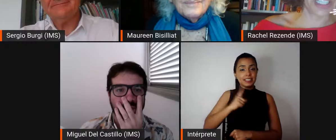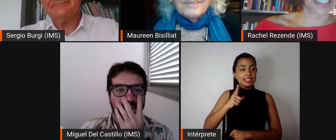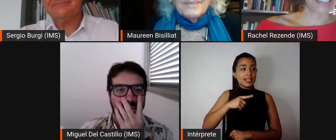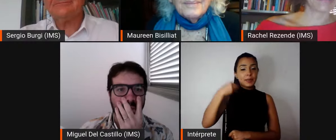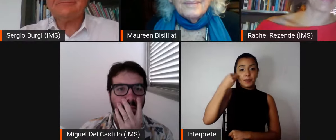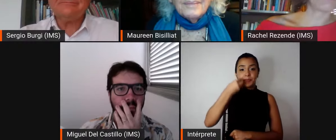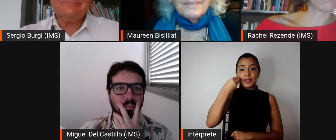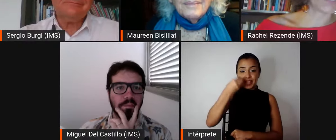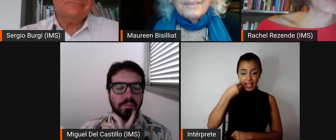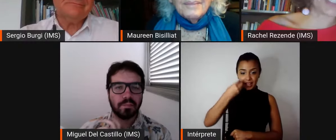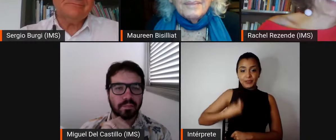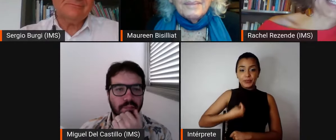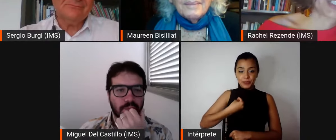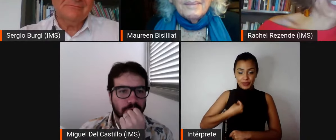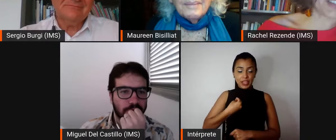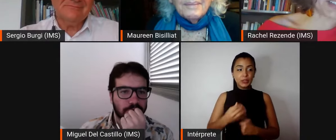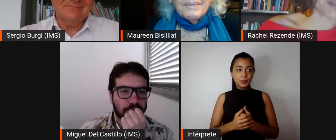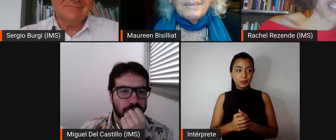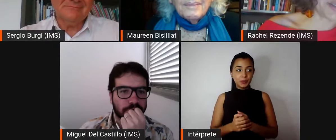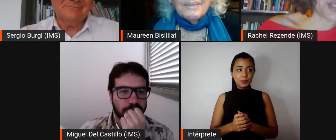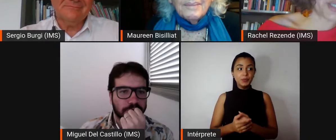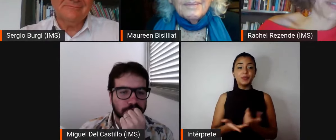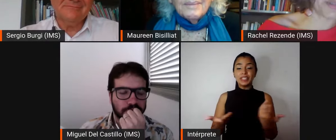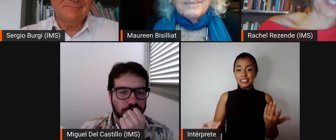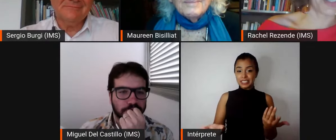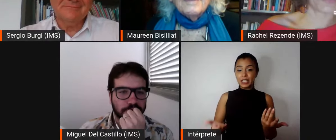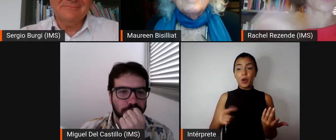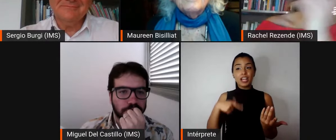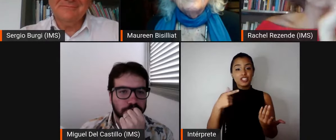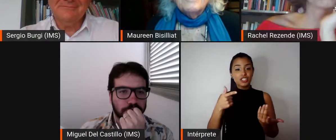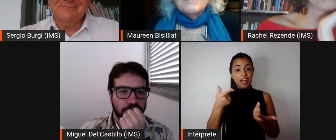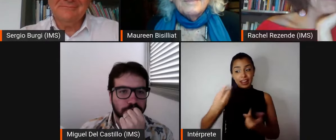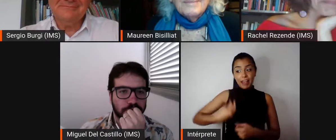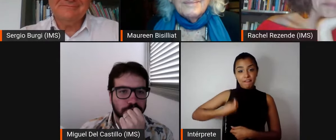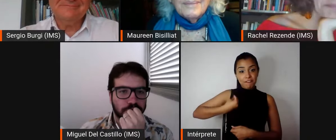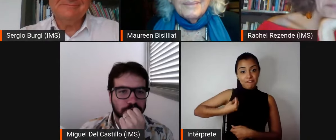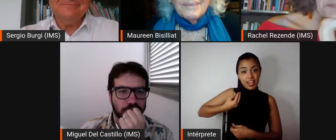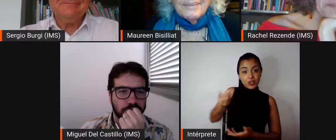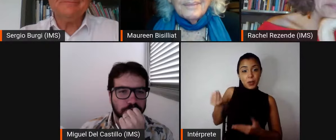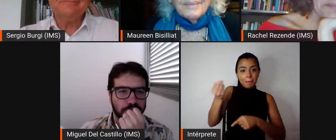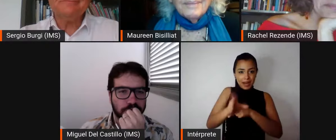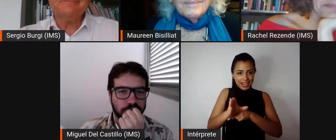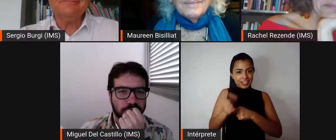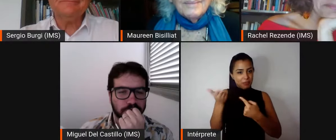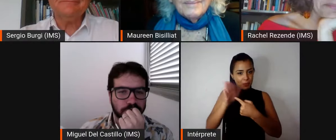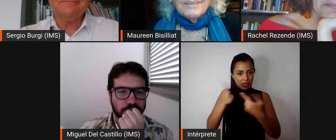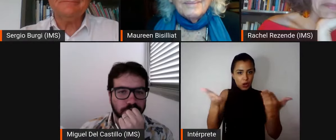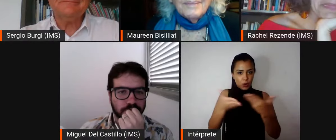produzindo, está vivendo e está registrando. É isso que a gente vai mostrar agora.